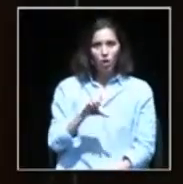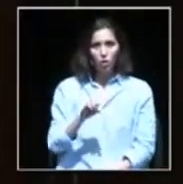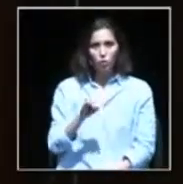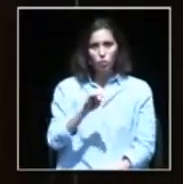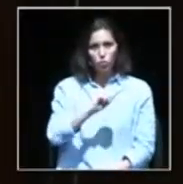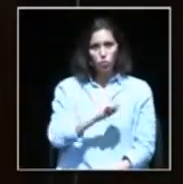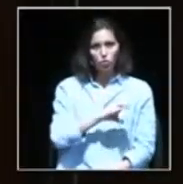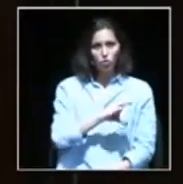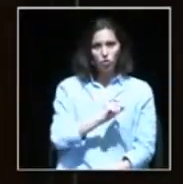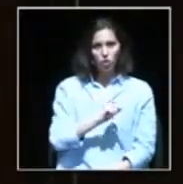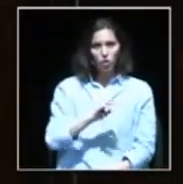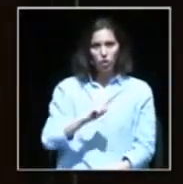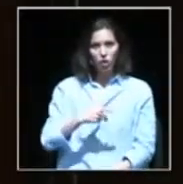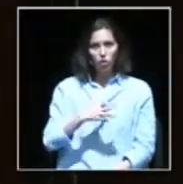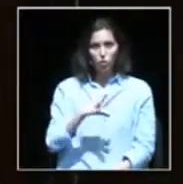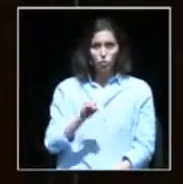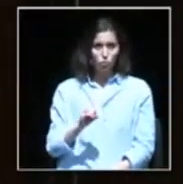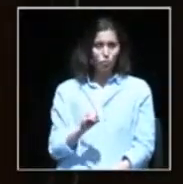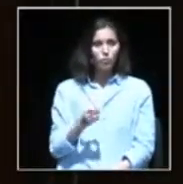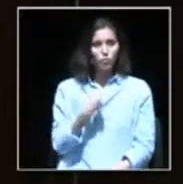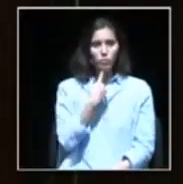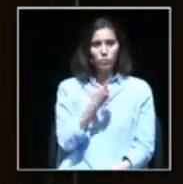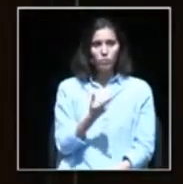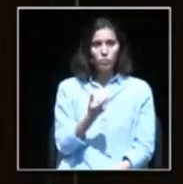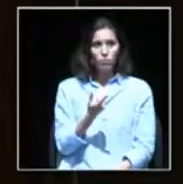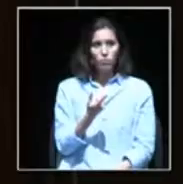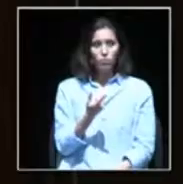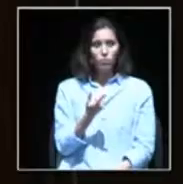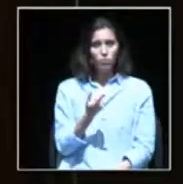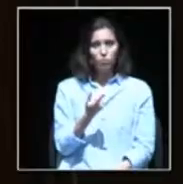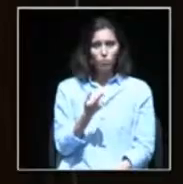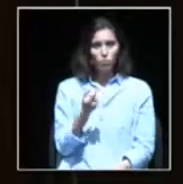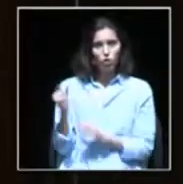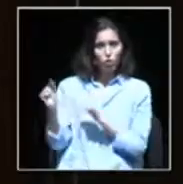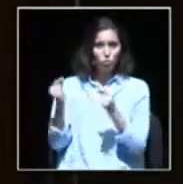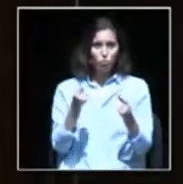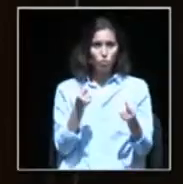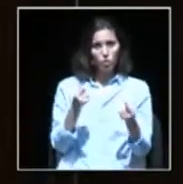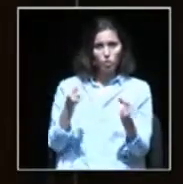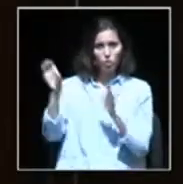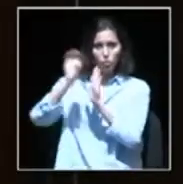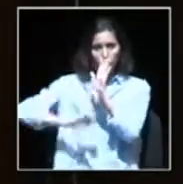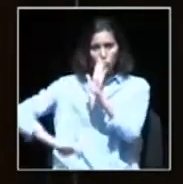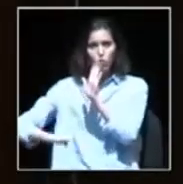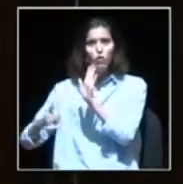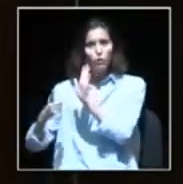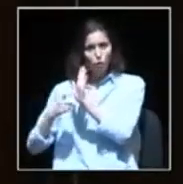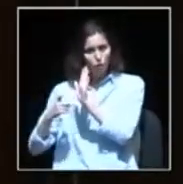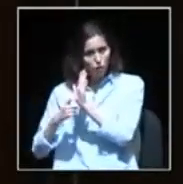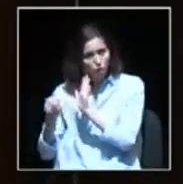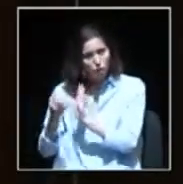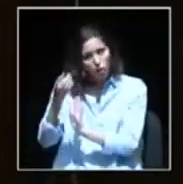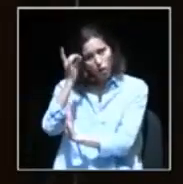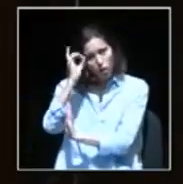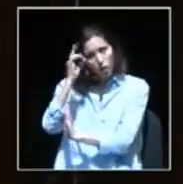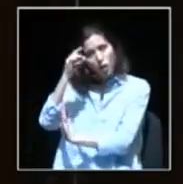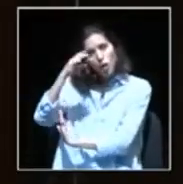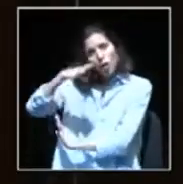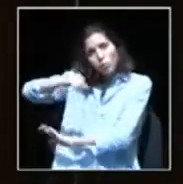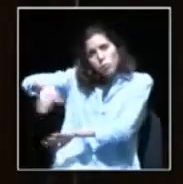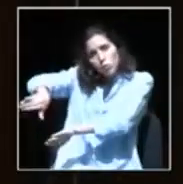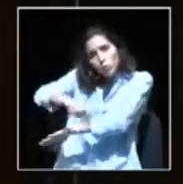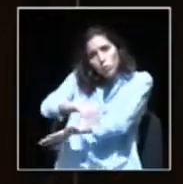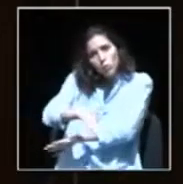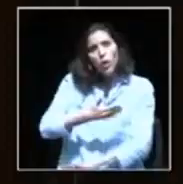dizer que nós hoje estamos a discutir concretamente a falta de condições do quartel do Regimento de Sapadores Bombeiros da